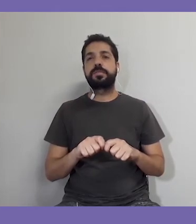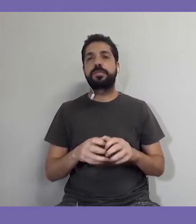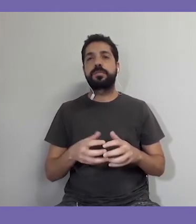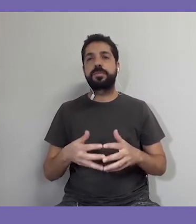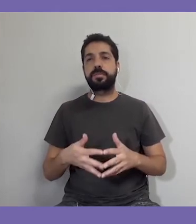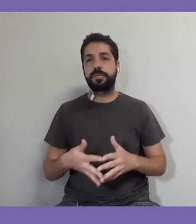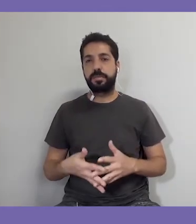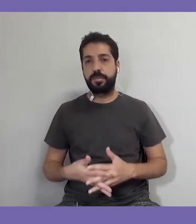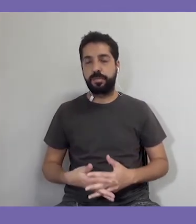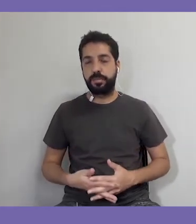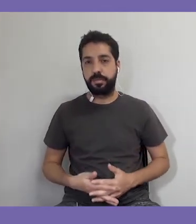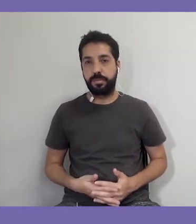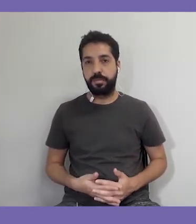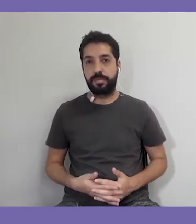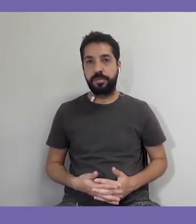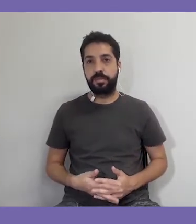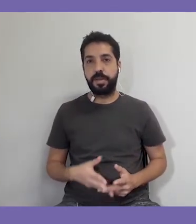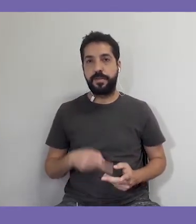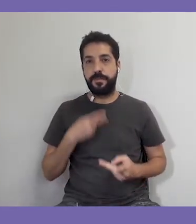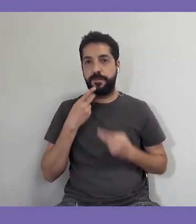tipo